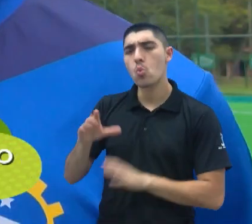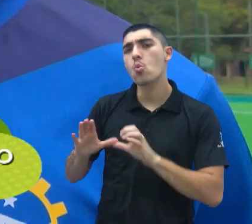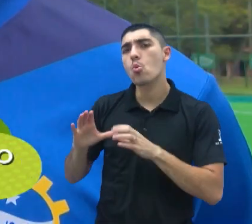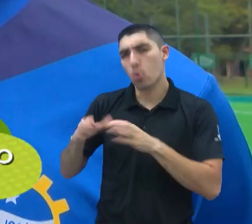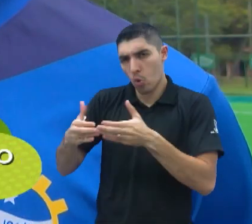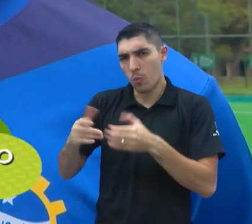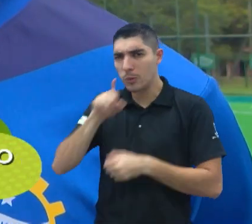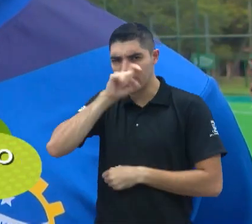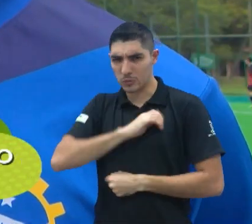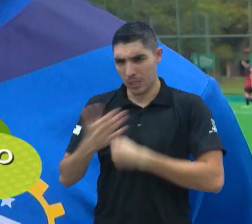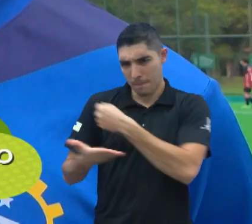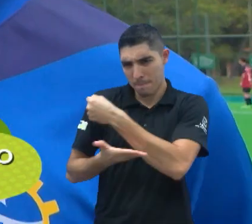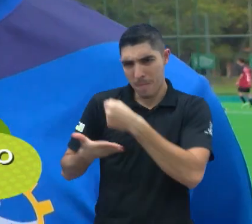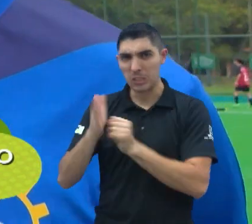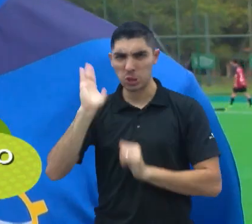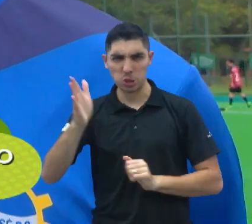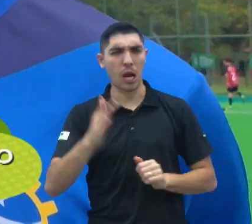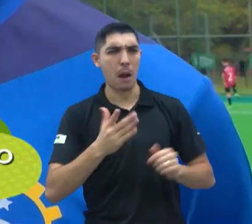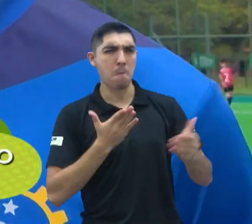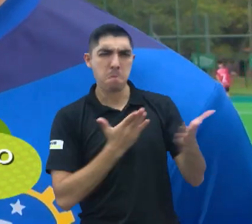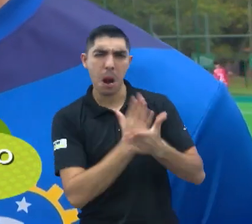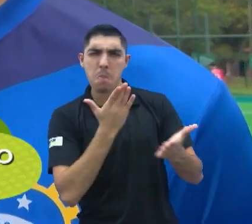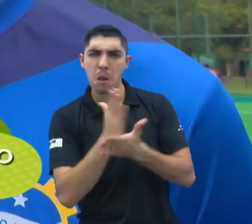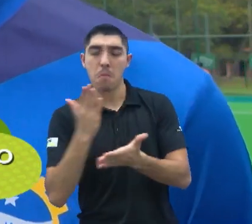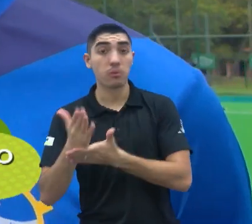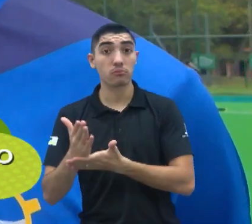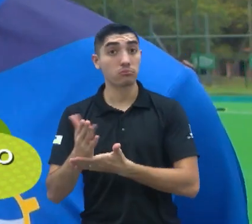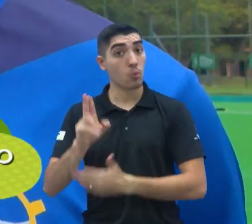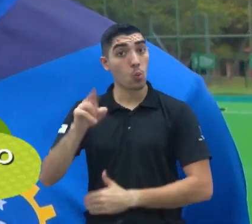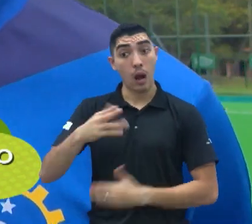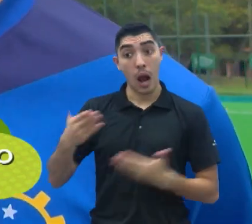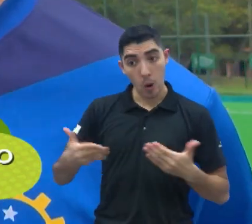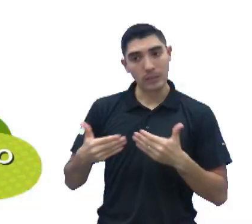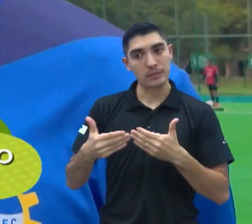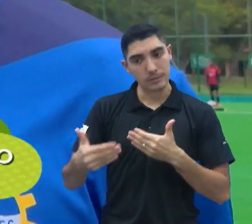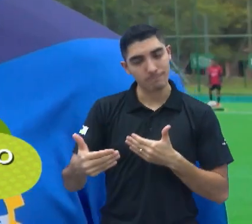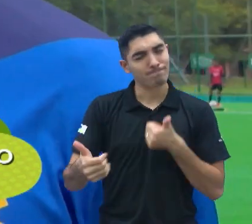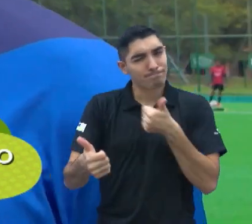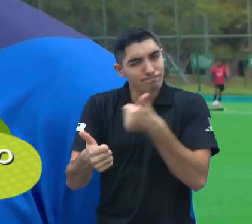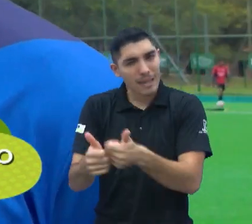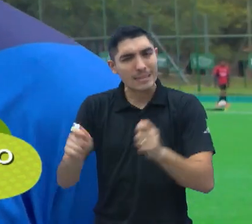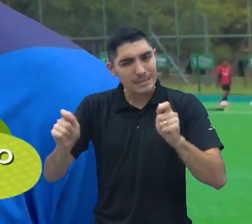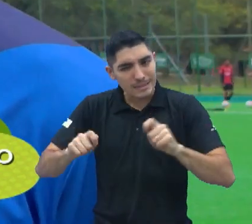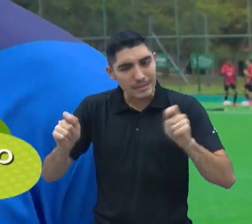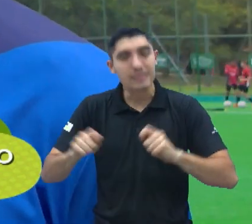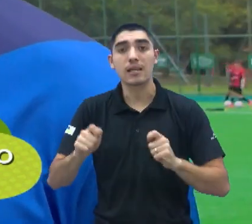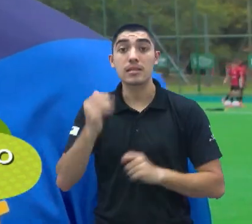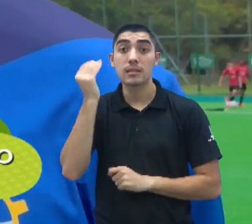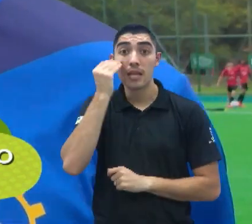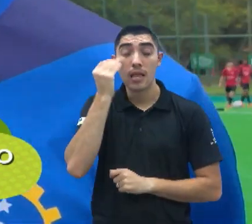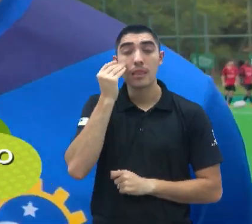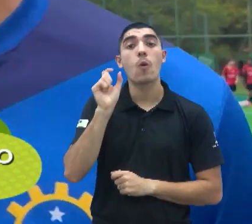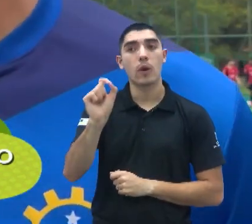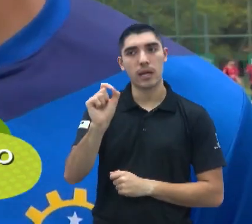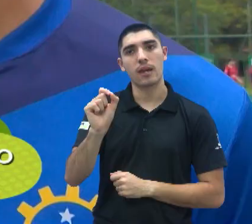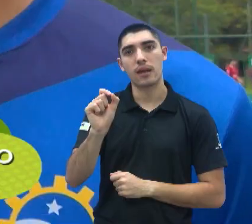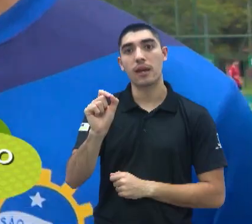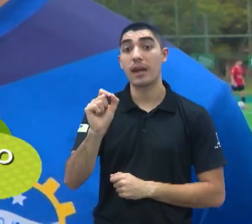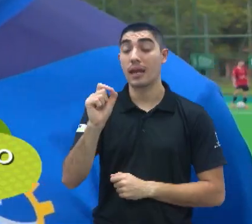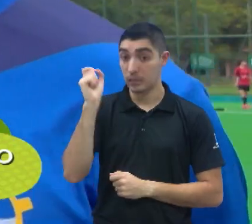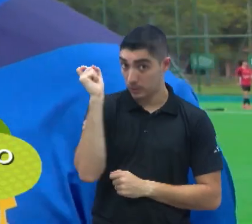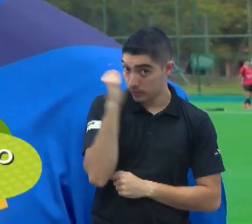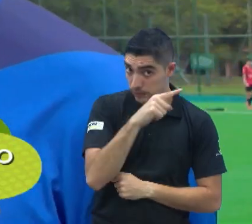essa. Sabemos que está muito próximo, ainda não conseguimos ainda. Vamos lá em busca disso, sabendo que vai ser uma